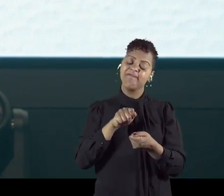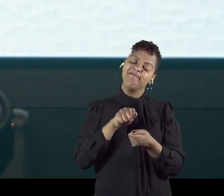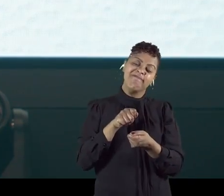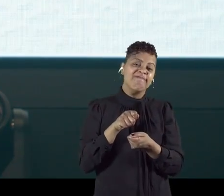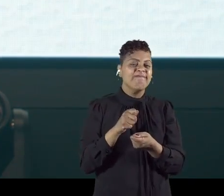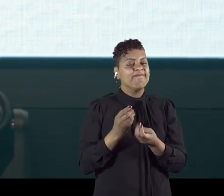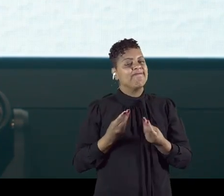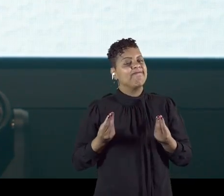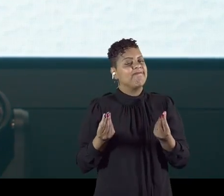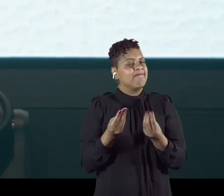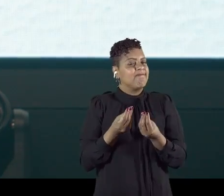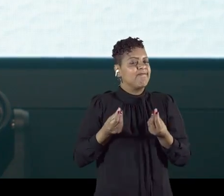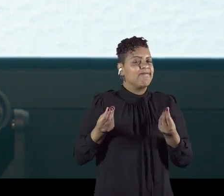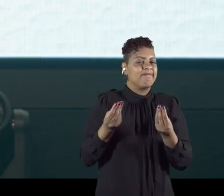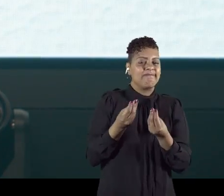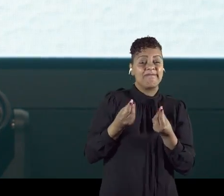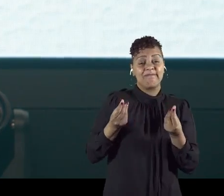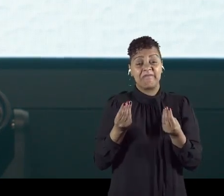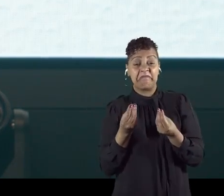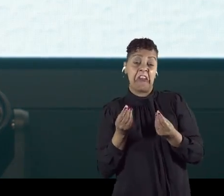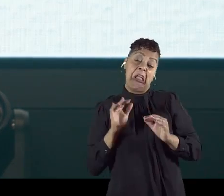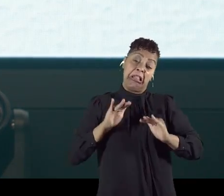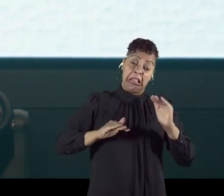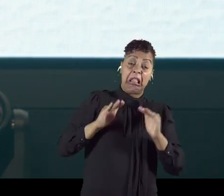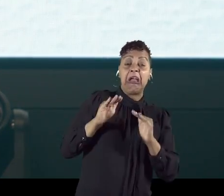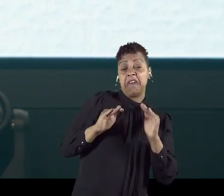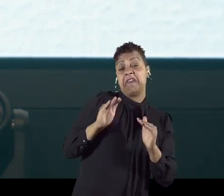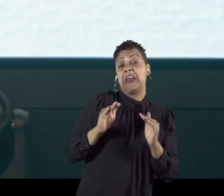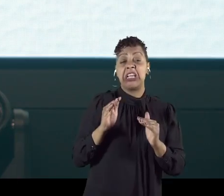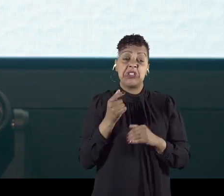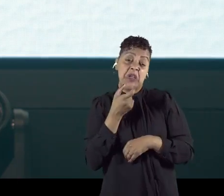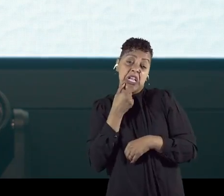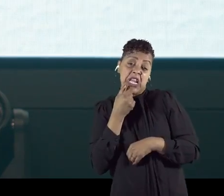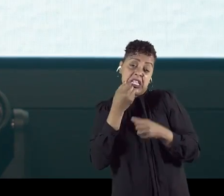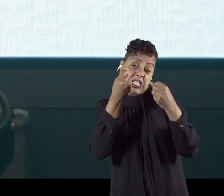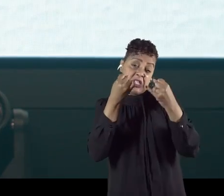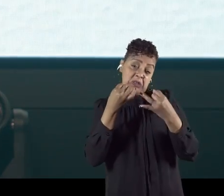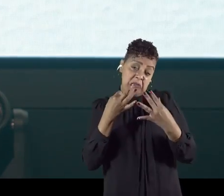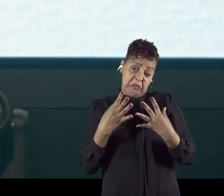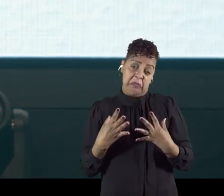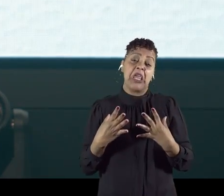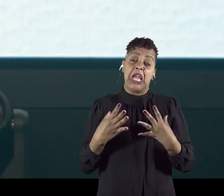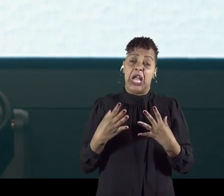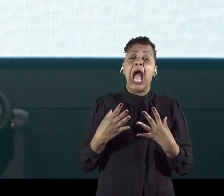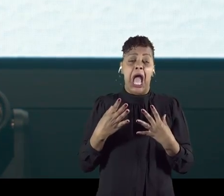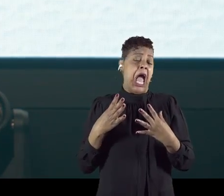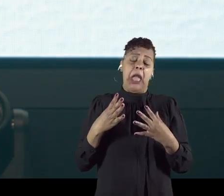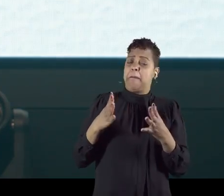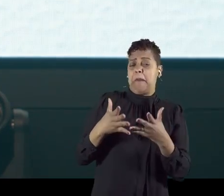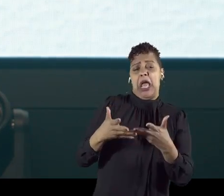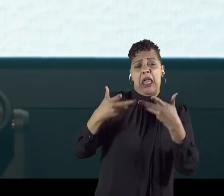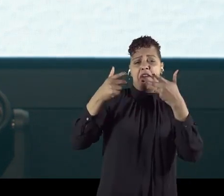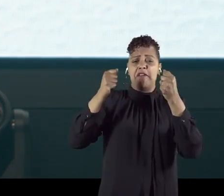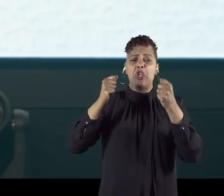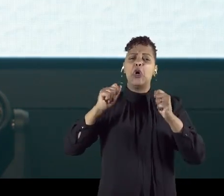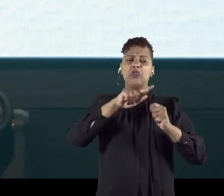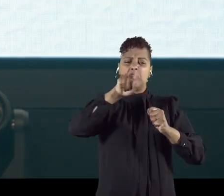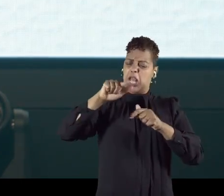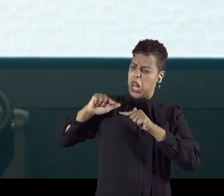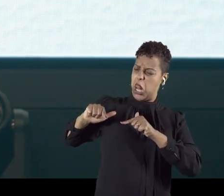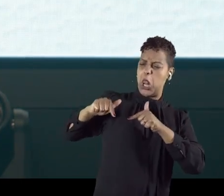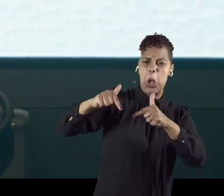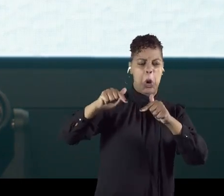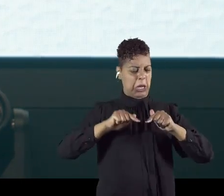seja i highly recommend como se diz em inglês é altamente recomendável todo mundo